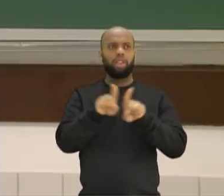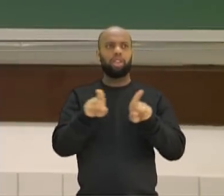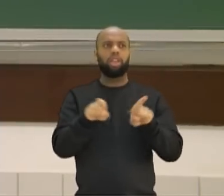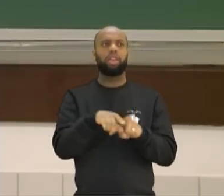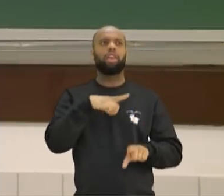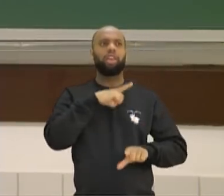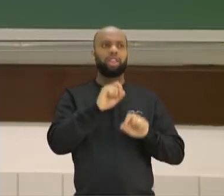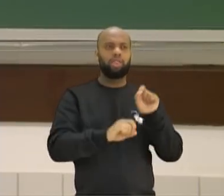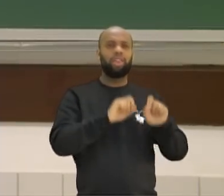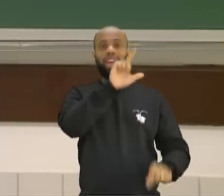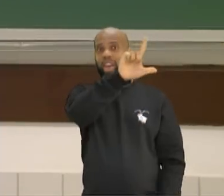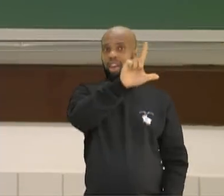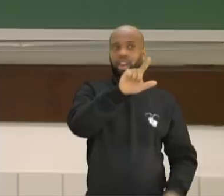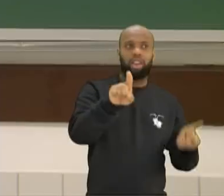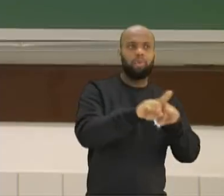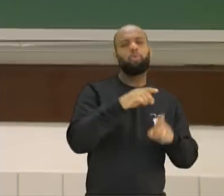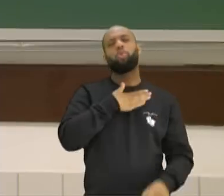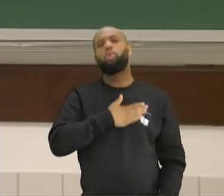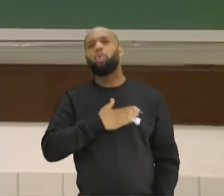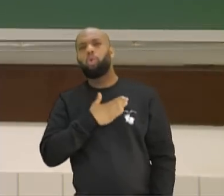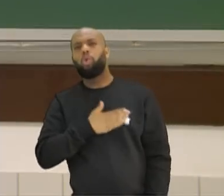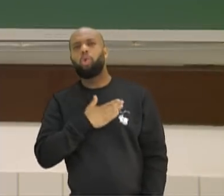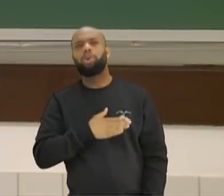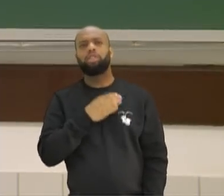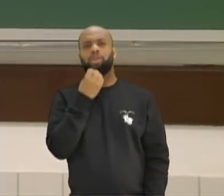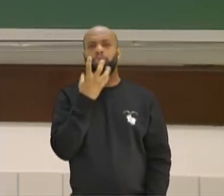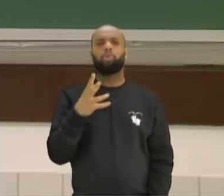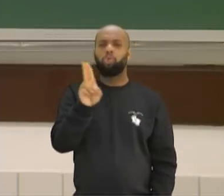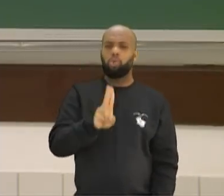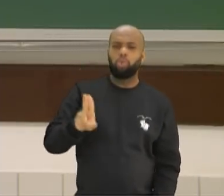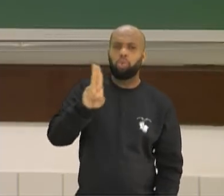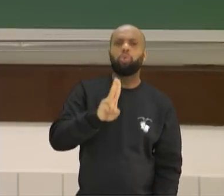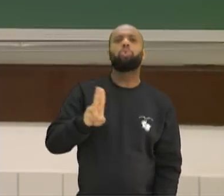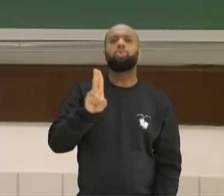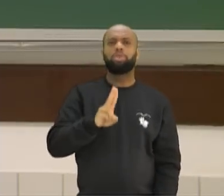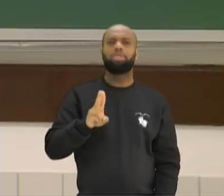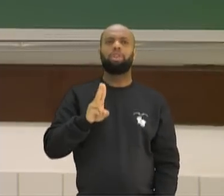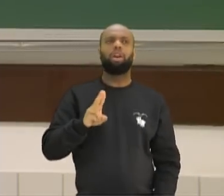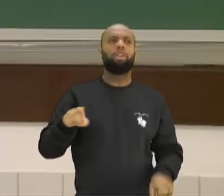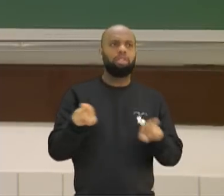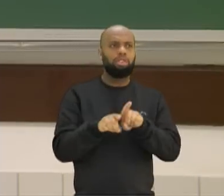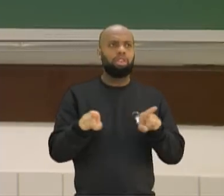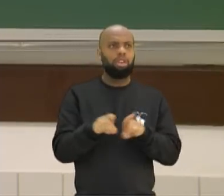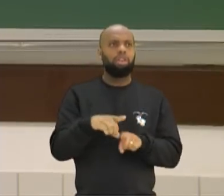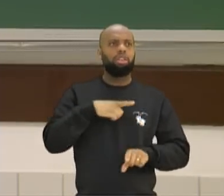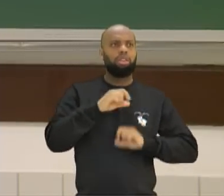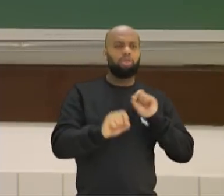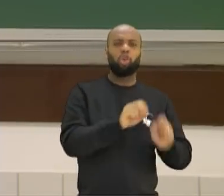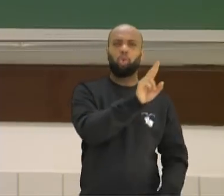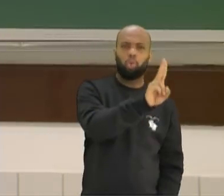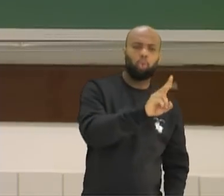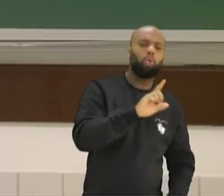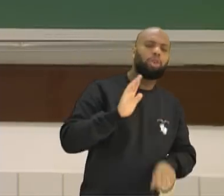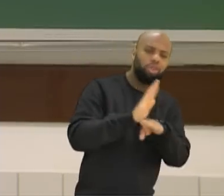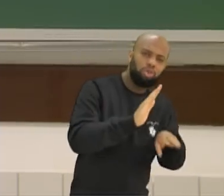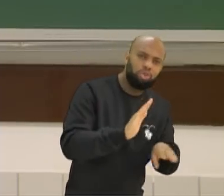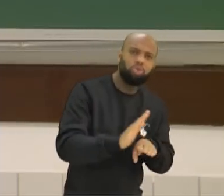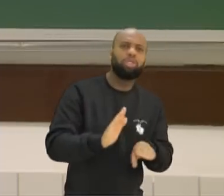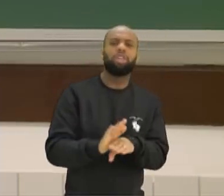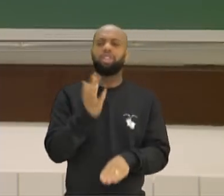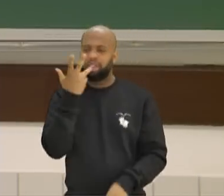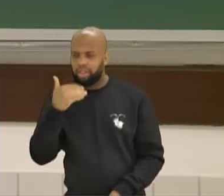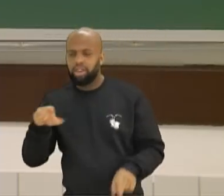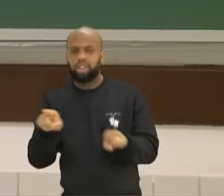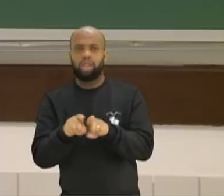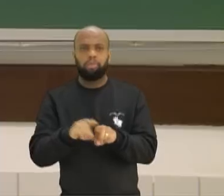helpful, né? Ele gosta de ser útil. Understand children, então tá lá ajudando as crianças, tá podendo, né,